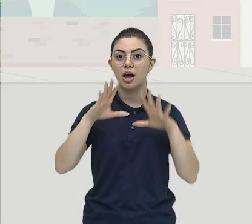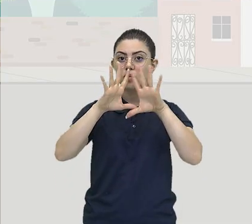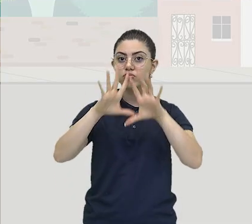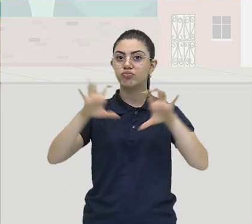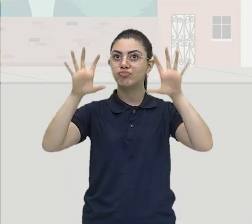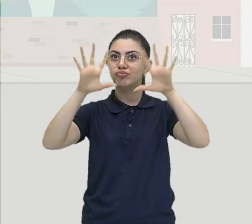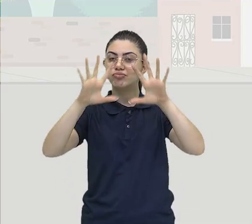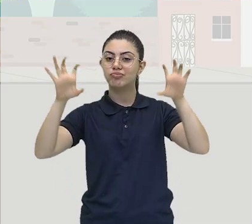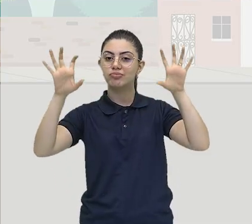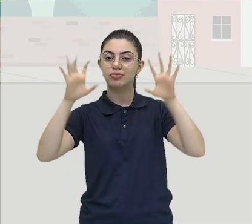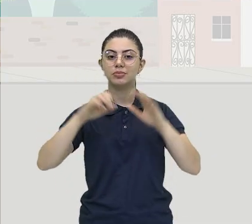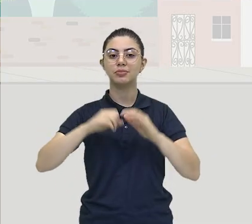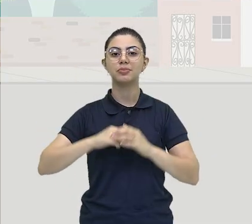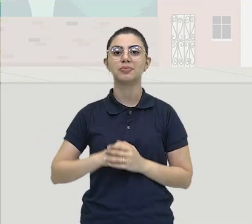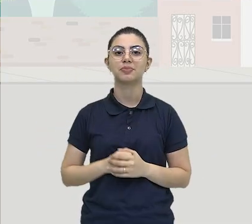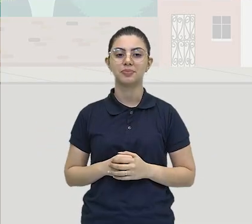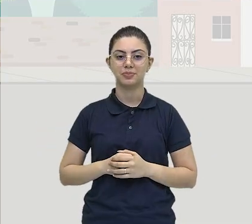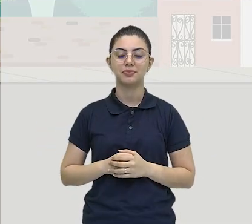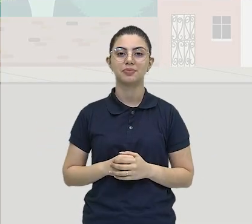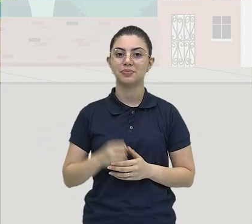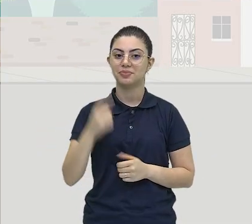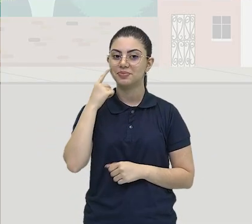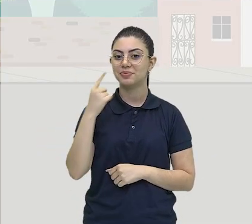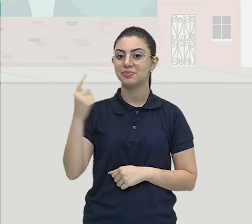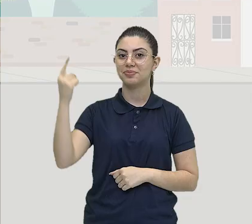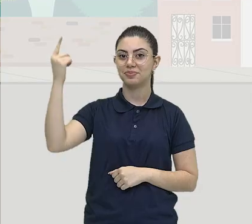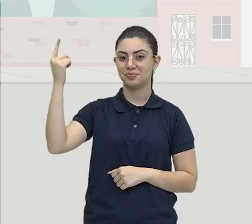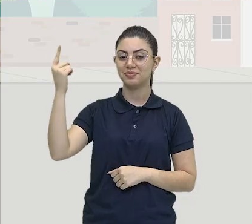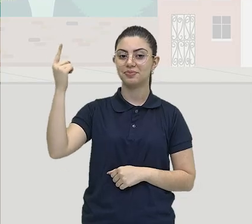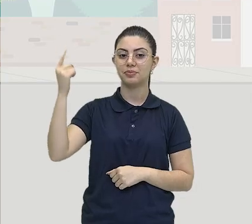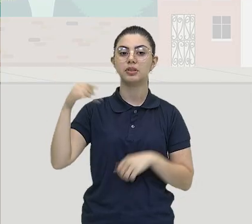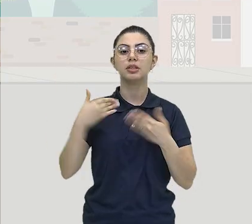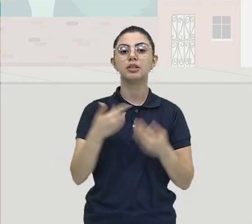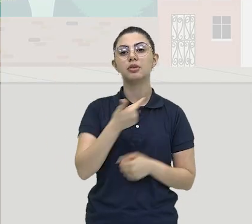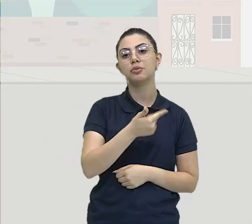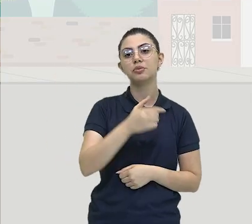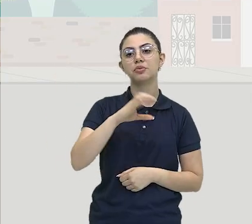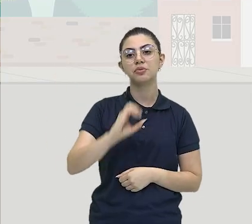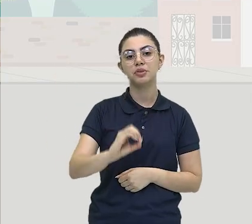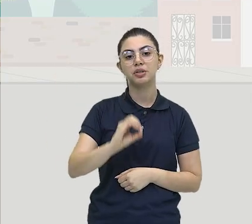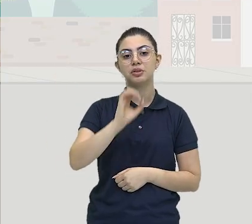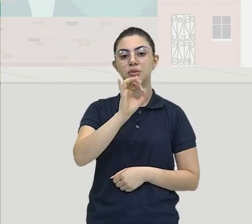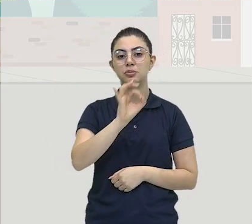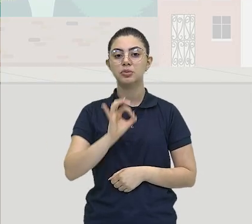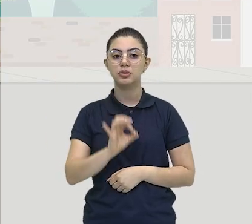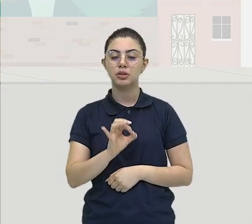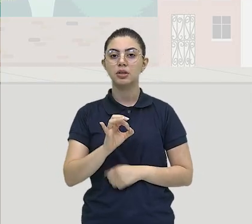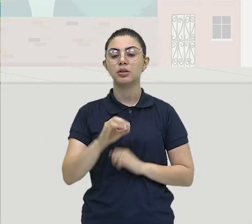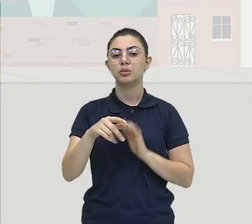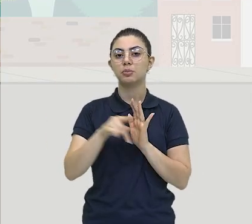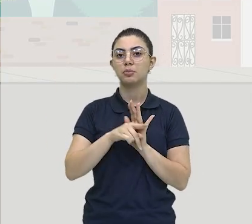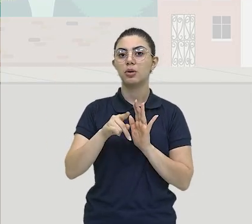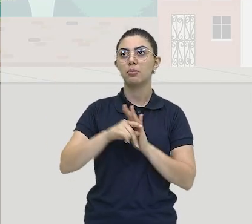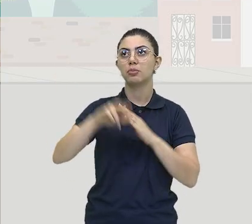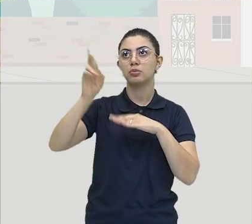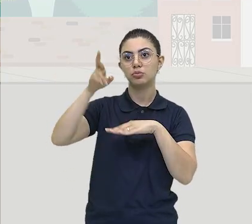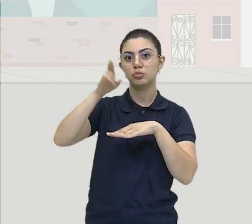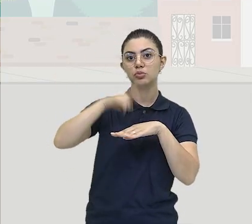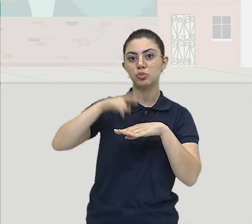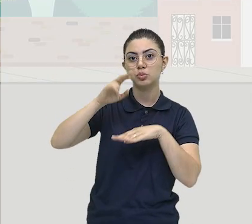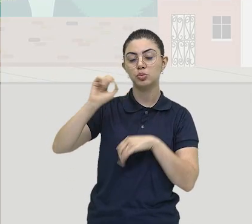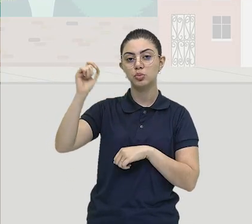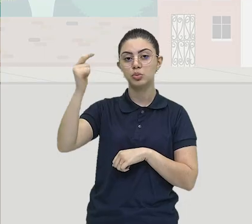nuvens. Olha só. Temos aqui, então, que 20% dos raios solares vão